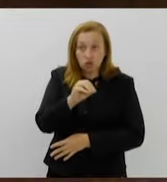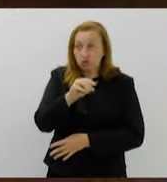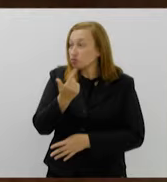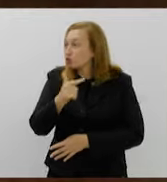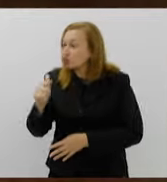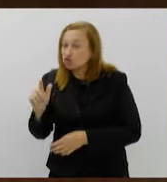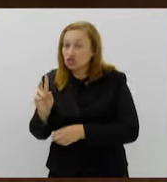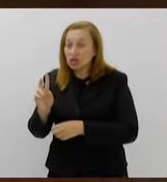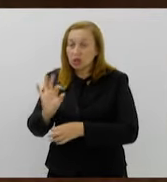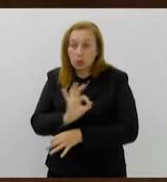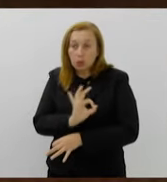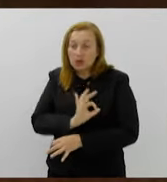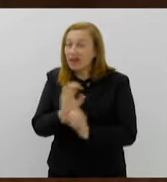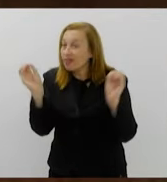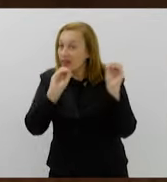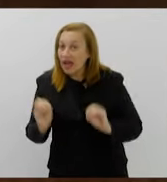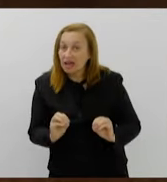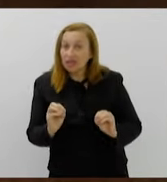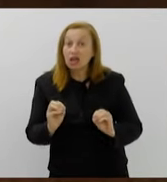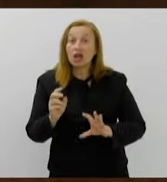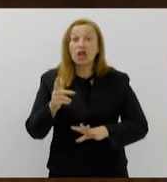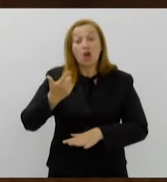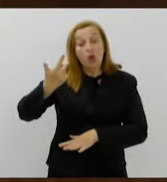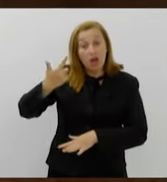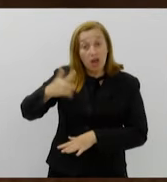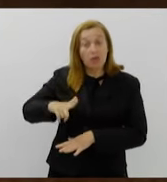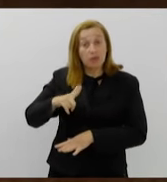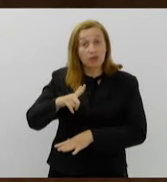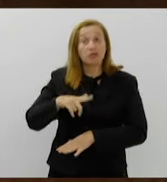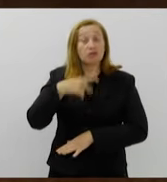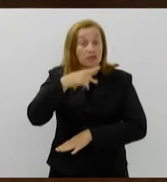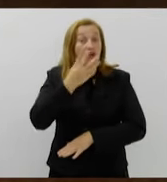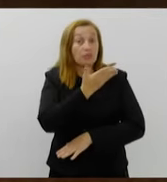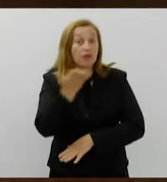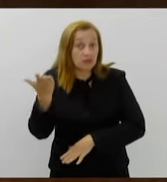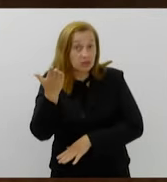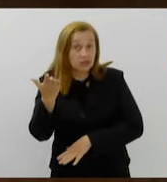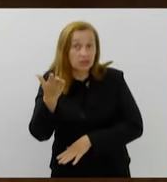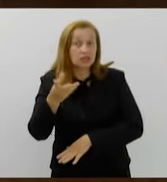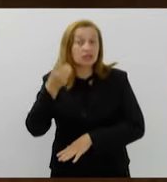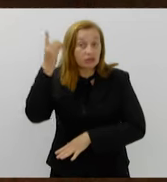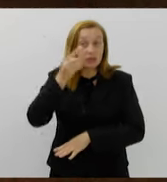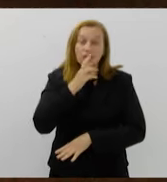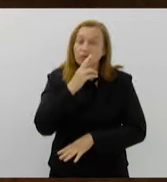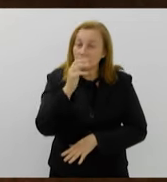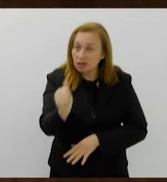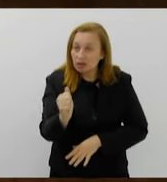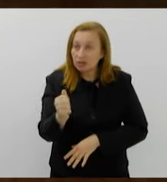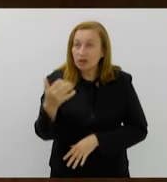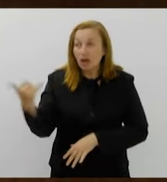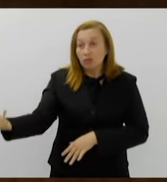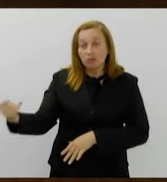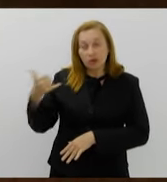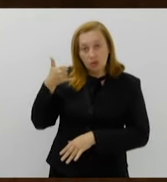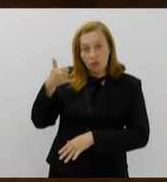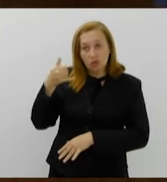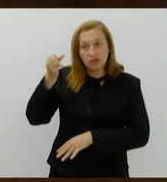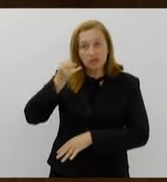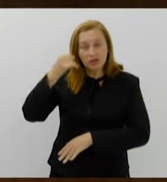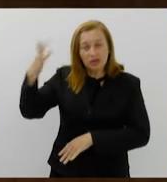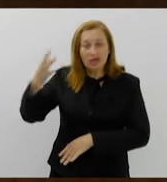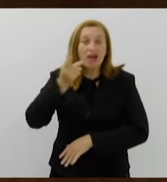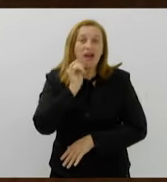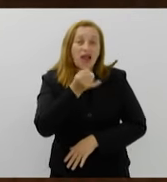muito como a população fica Hoje Rodrigo amorm onde eu agradeço vossa excelência prontamente me ligou de madrugada e relatar